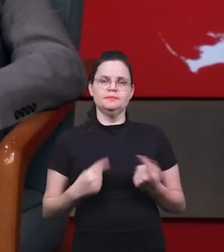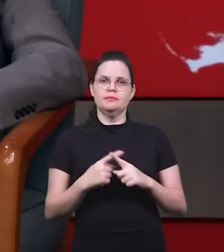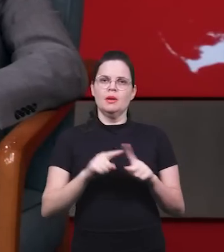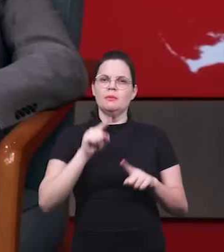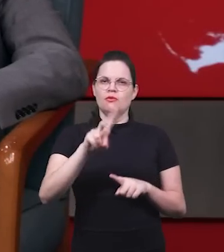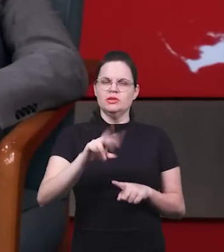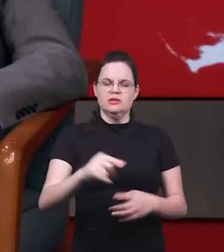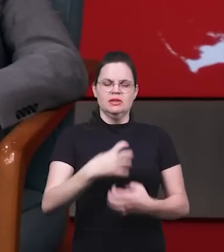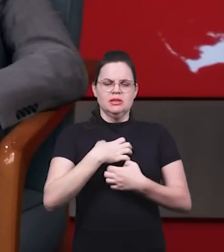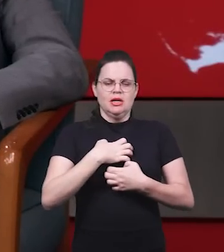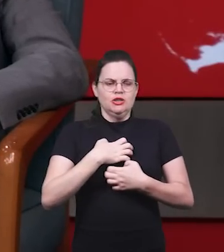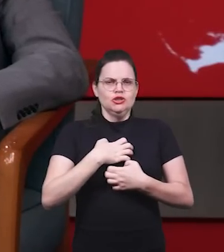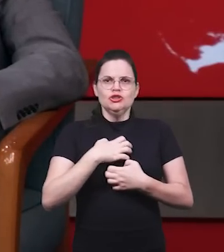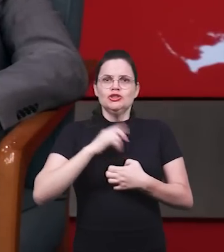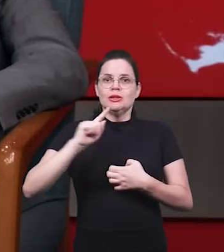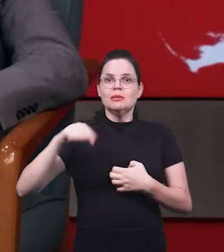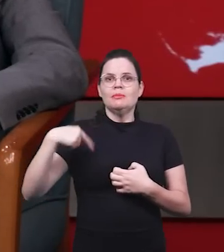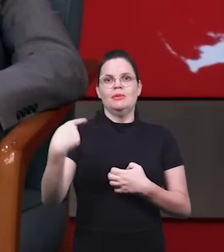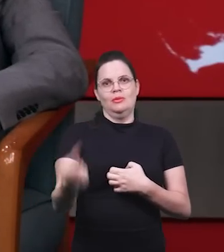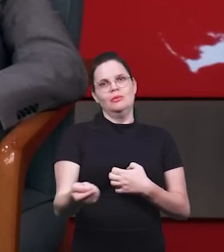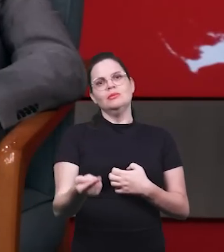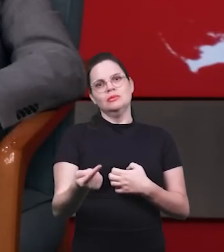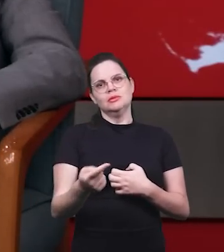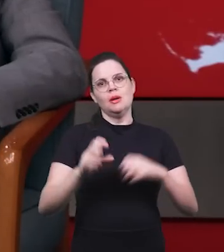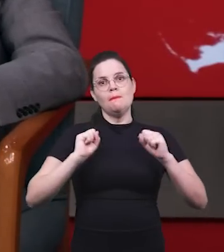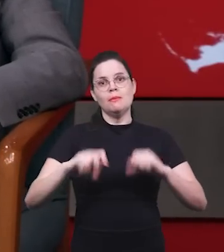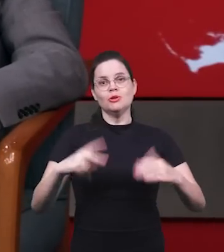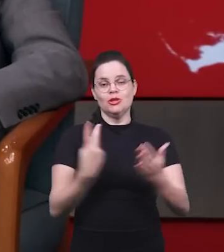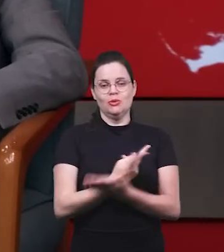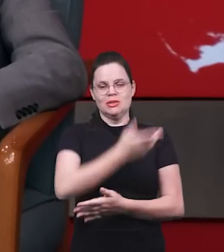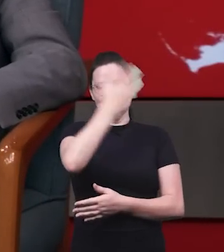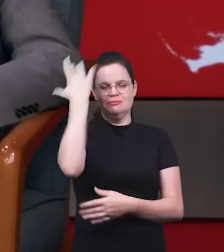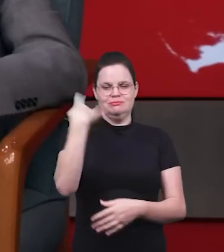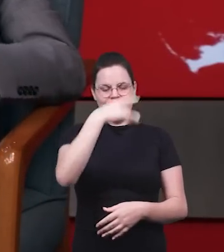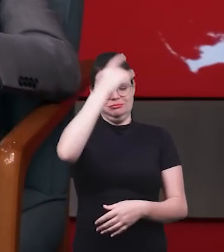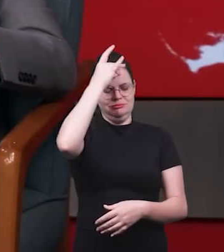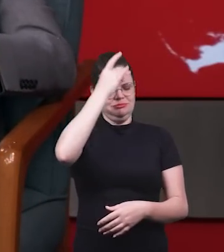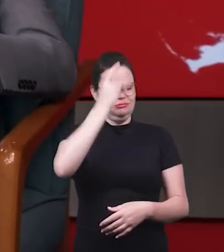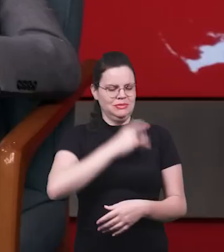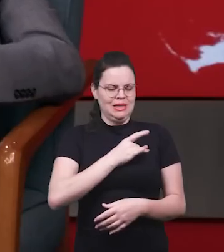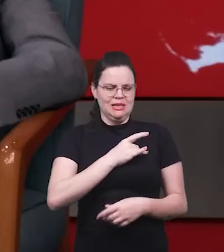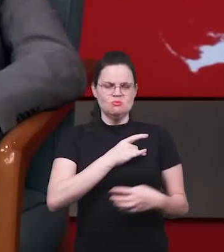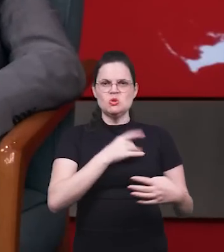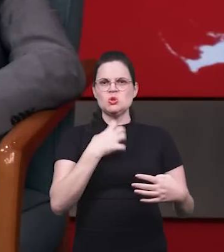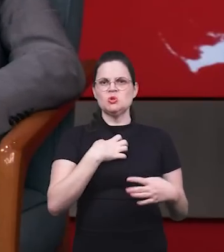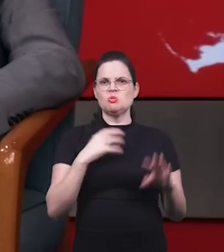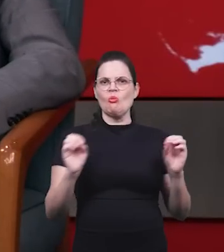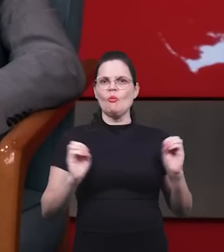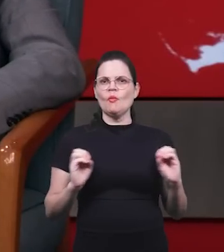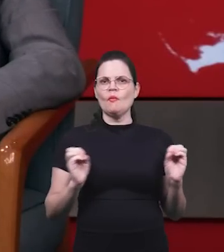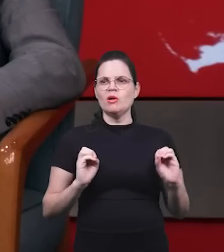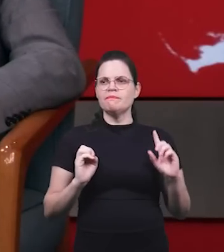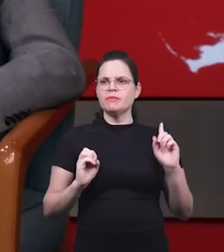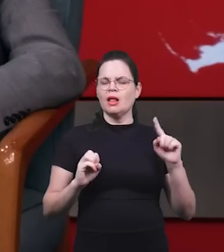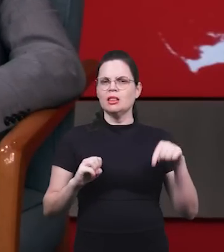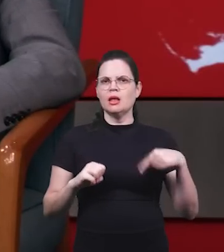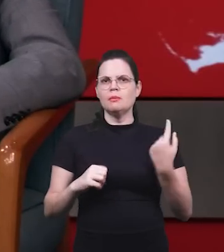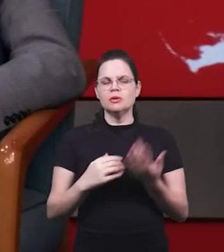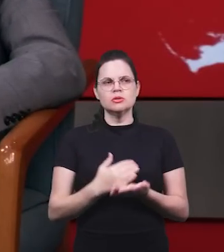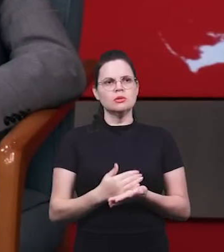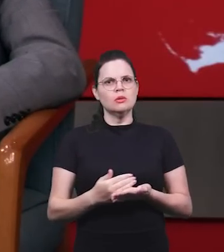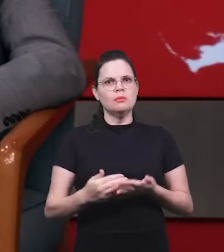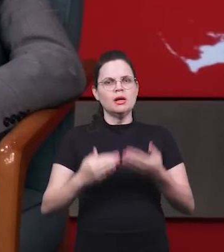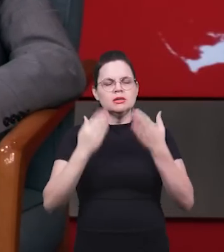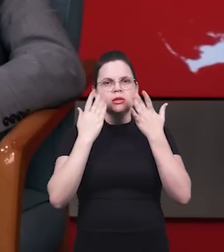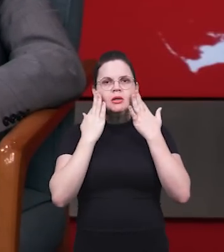Santo, mas você vai sentir depois, dias depois ou até períodos depois, a evidência do batismo